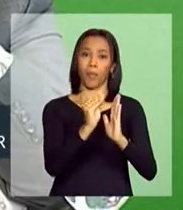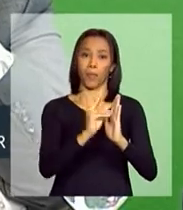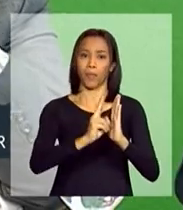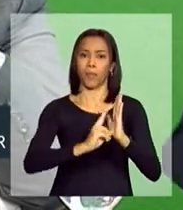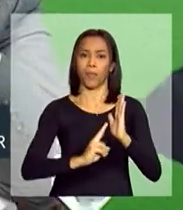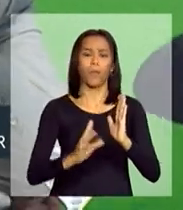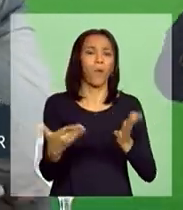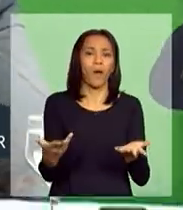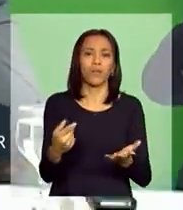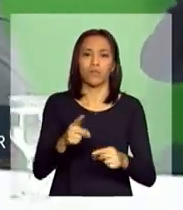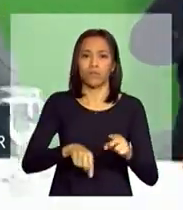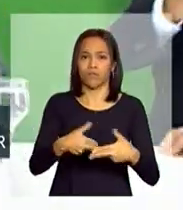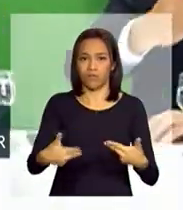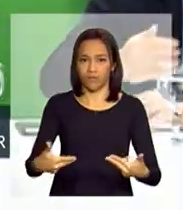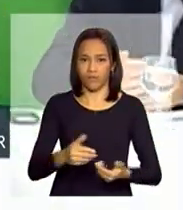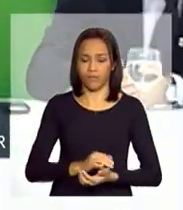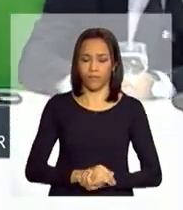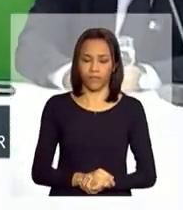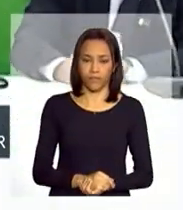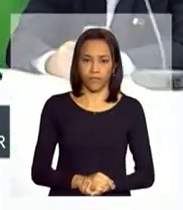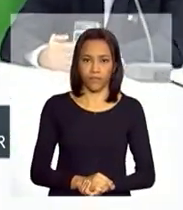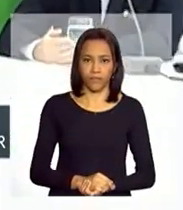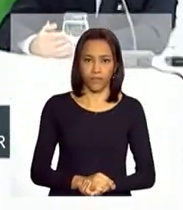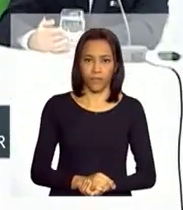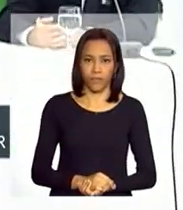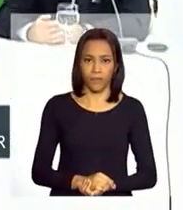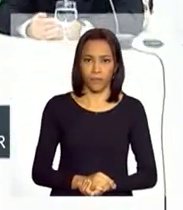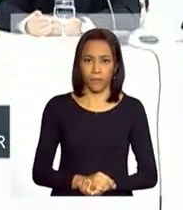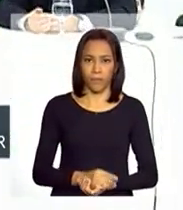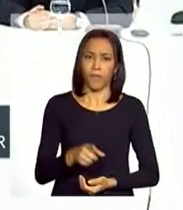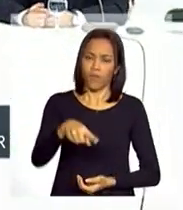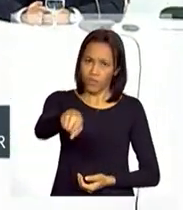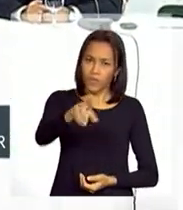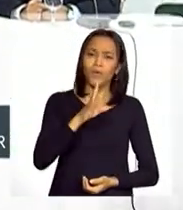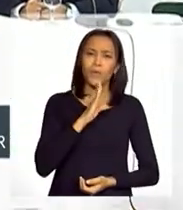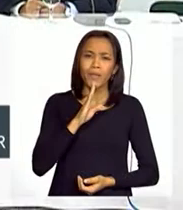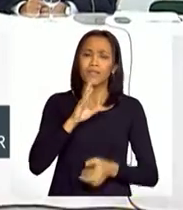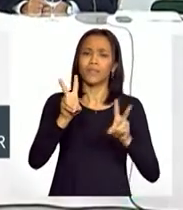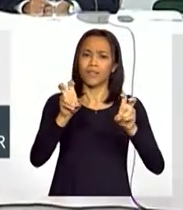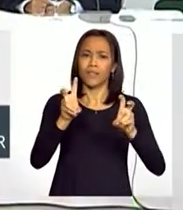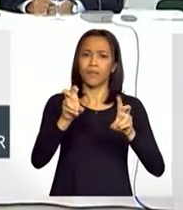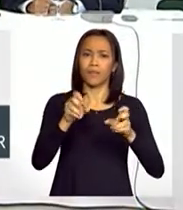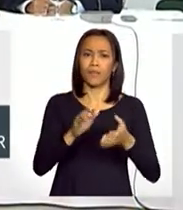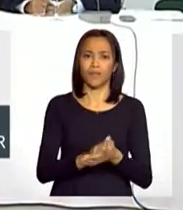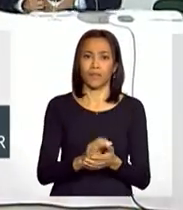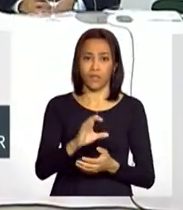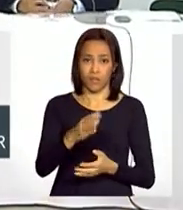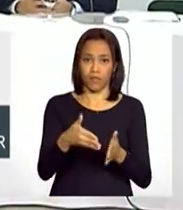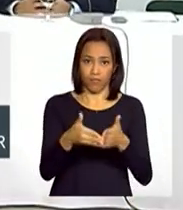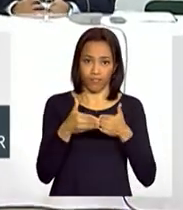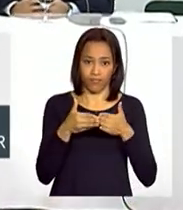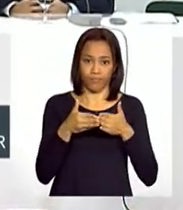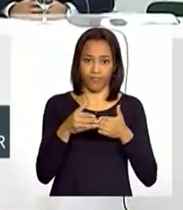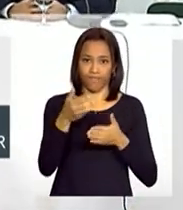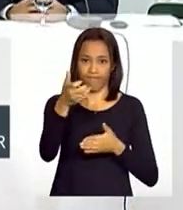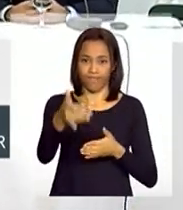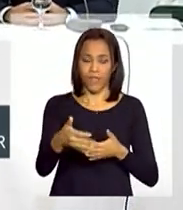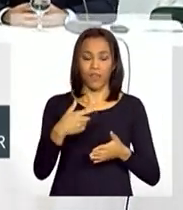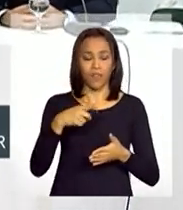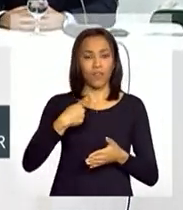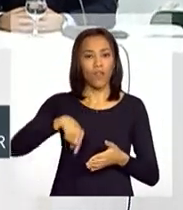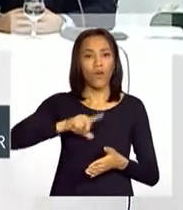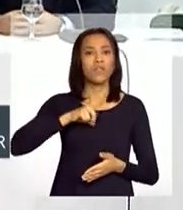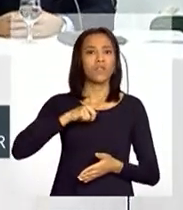quem já já você chega conhece bastante esse tema a gente tem convicção nós temos